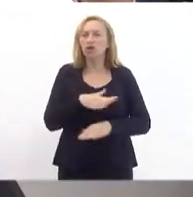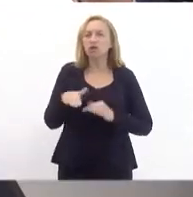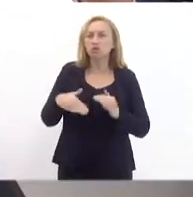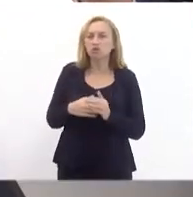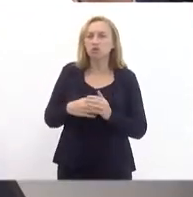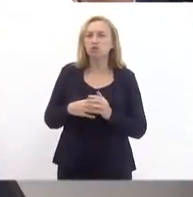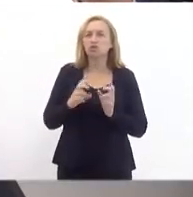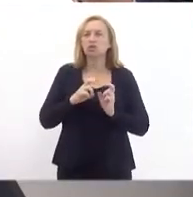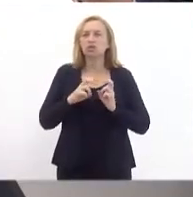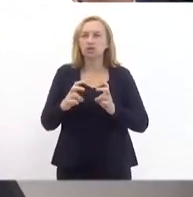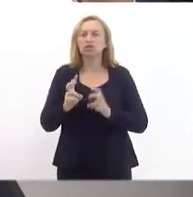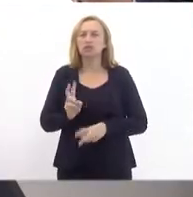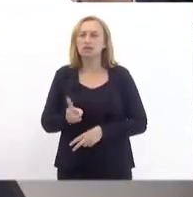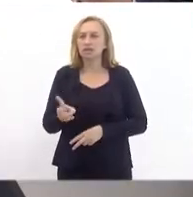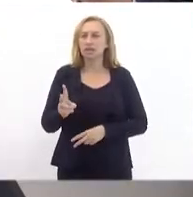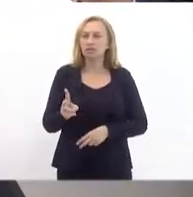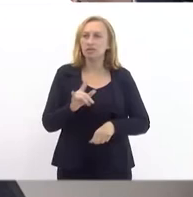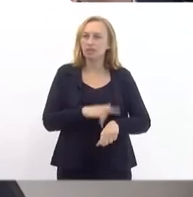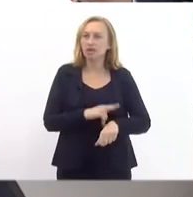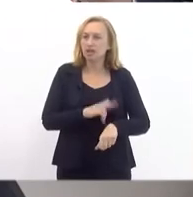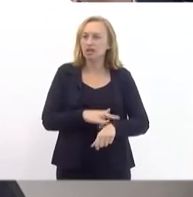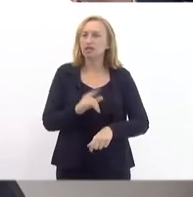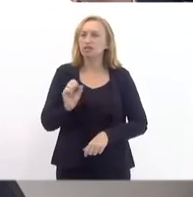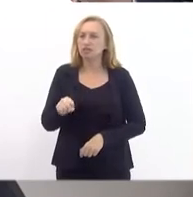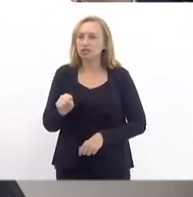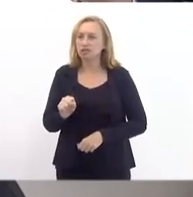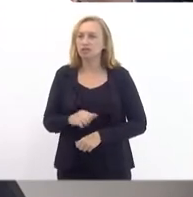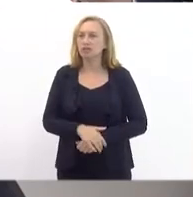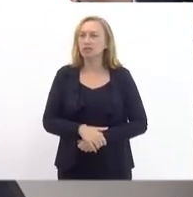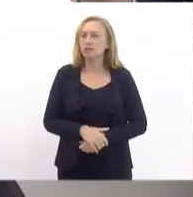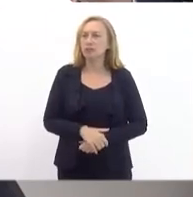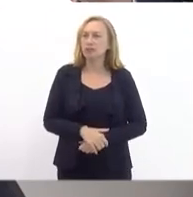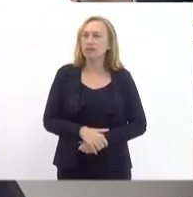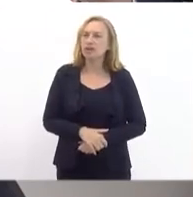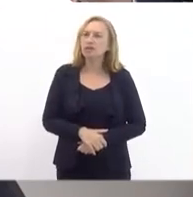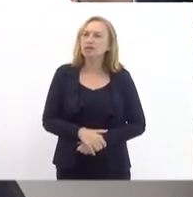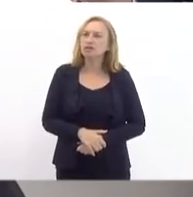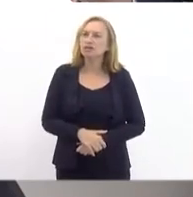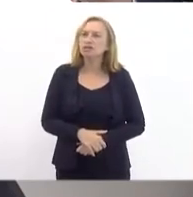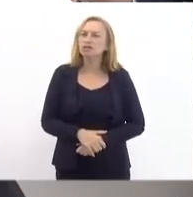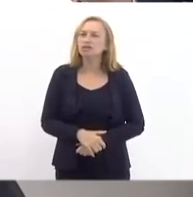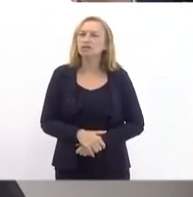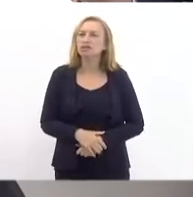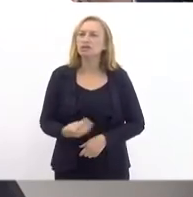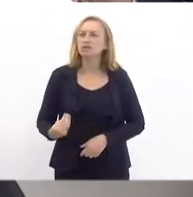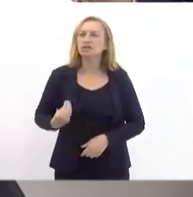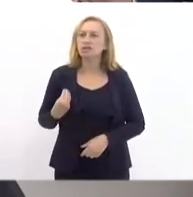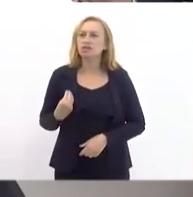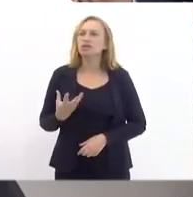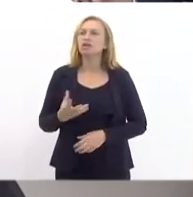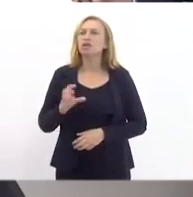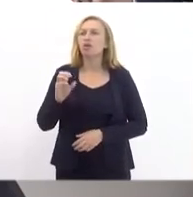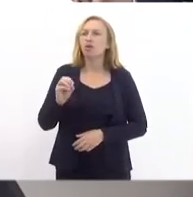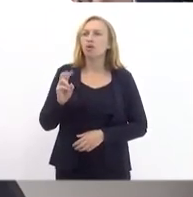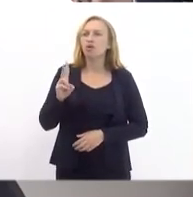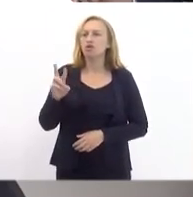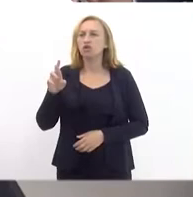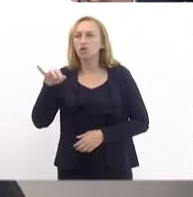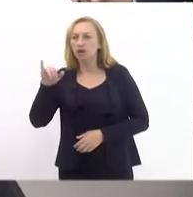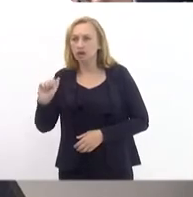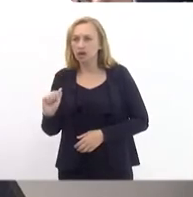usuários do sistema. Banheiro, sim, está, sim, muito presente na nossa ouvidoria.